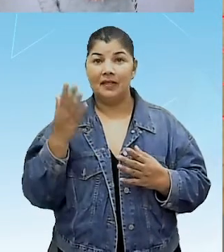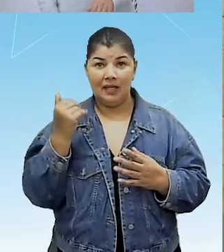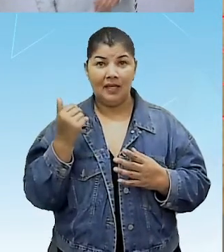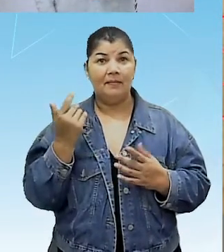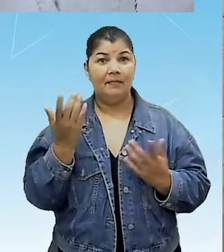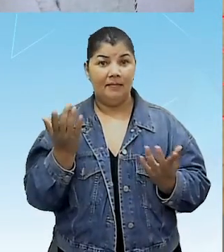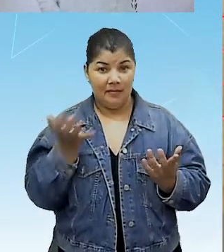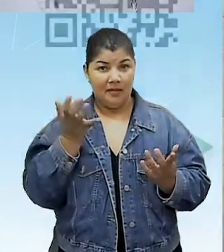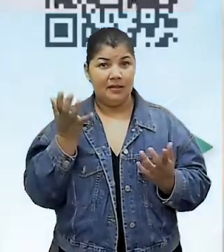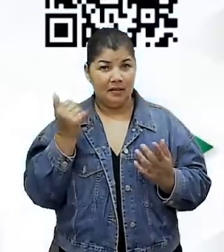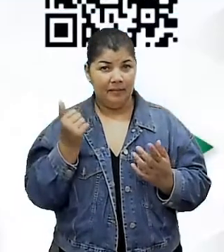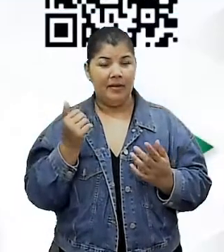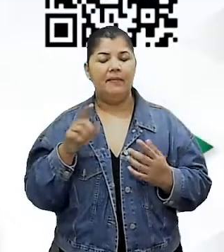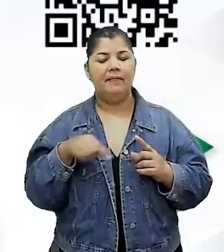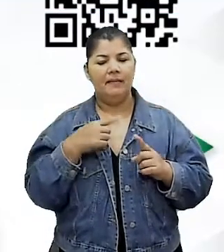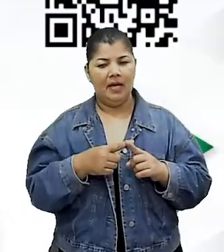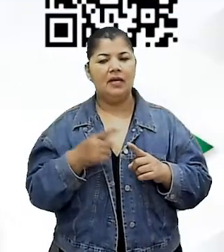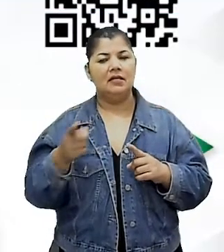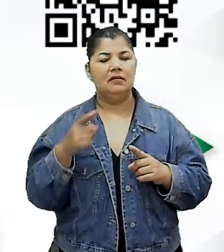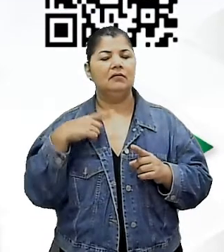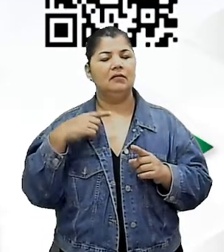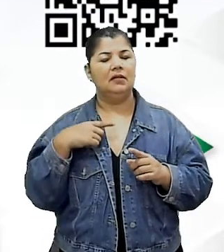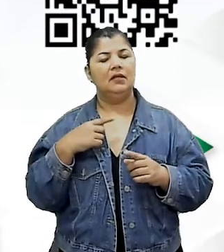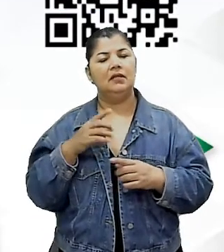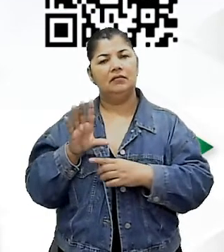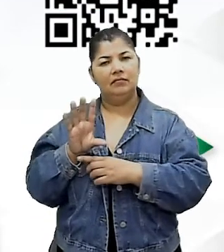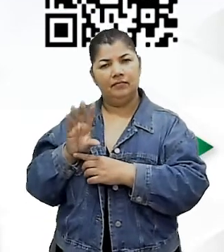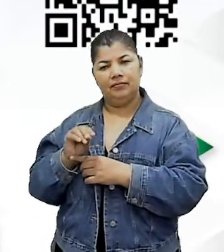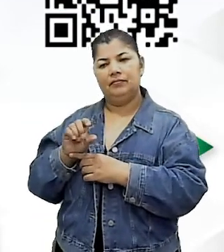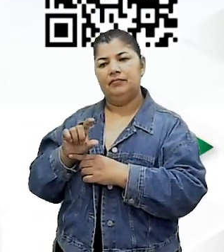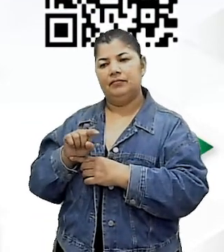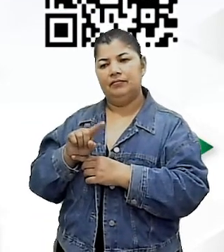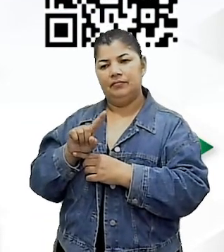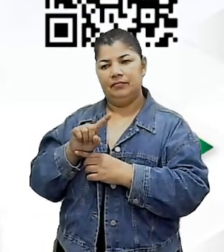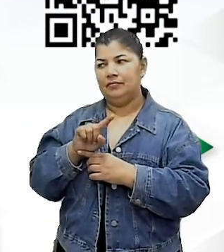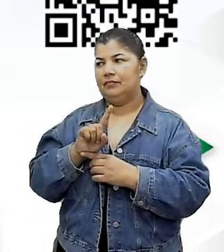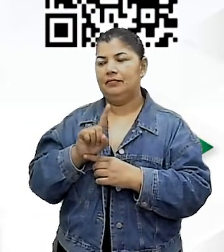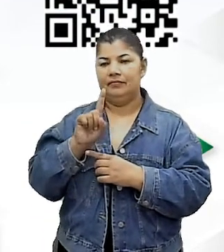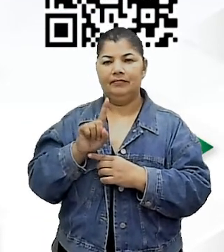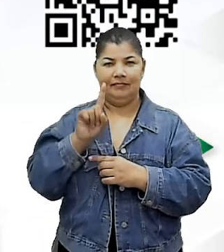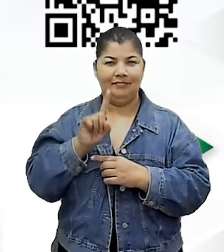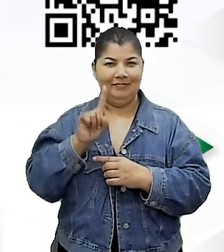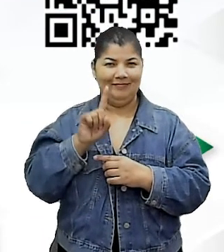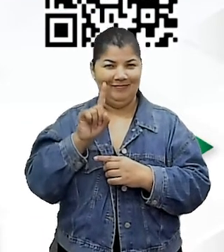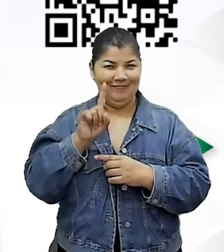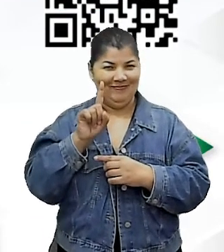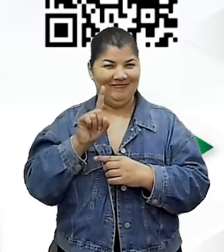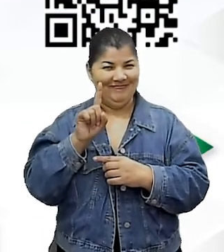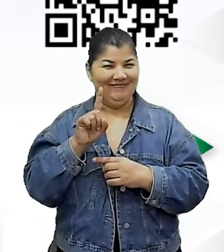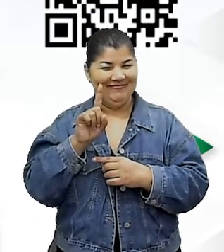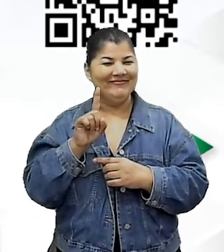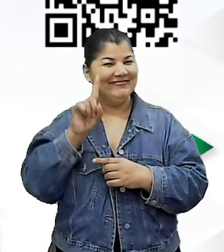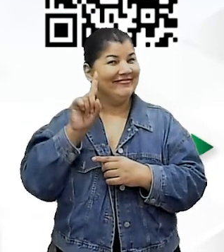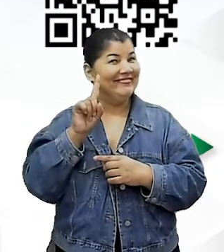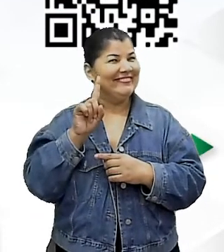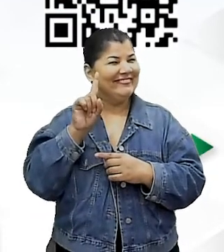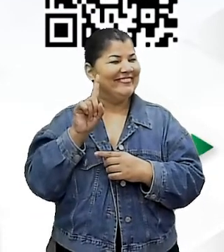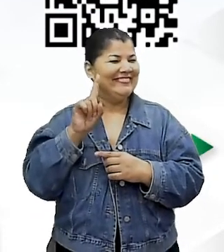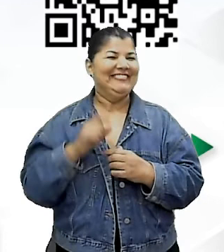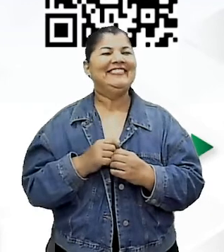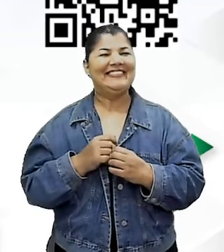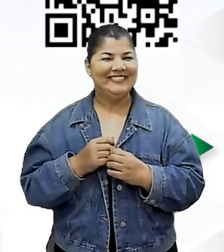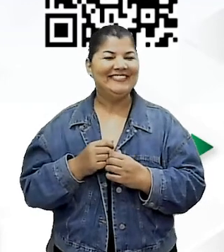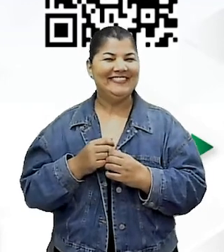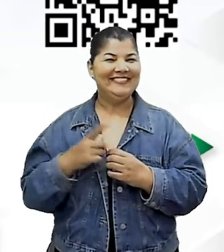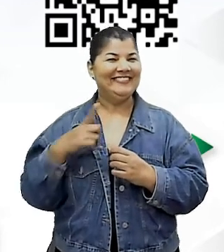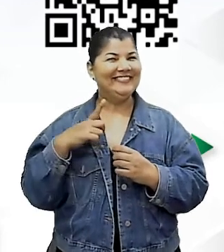mais? Aponta a câmera do teu celular para esse quadradinho preto e branco aí na cabeça da Sueli, tá aí, ó. Mostra isso. Obrigado, Sueli. Isso